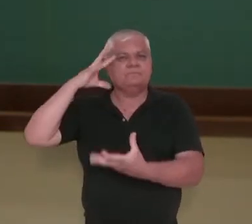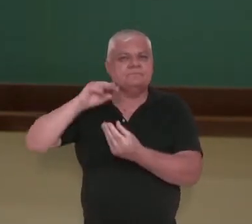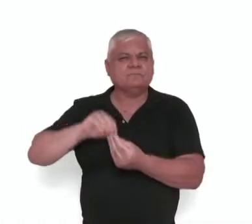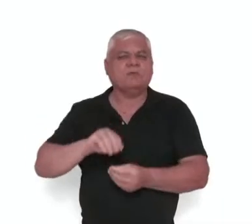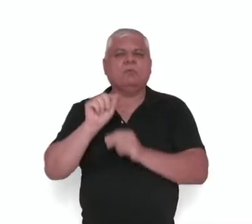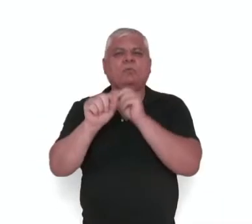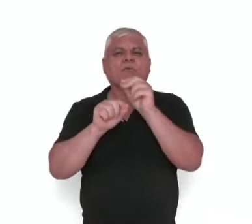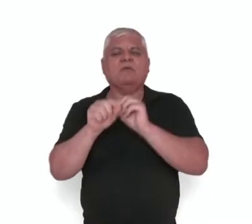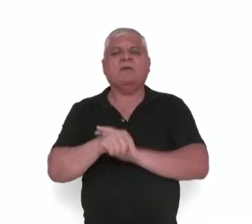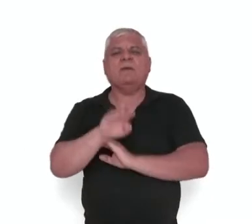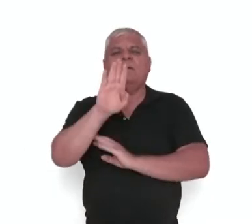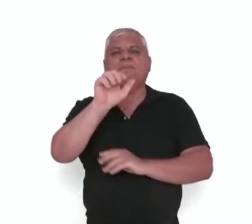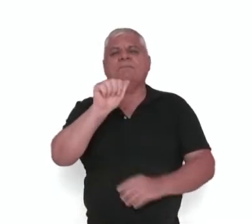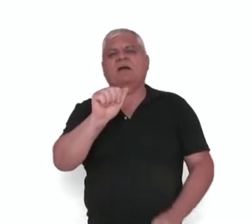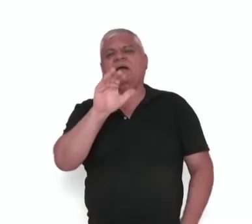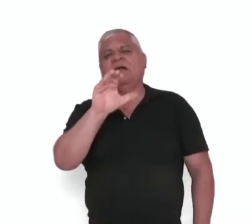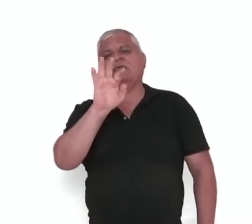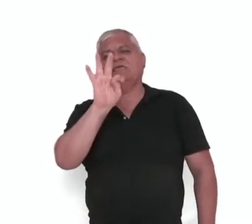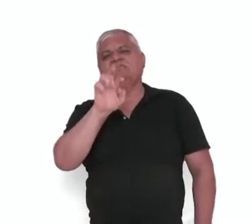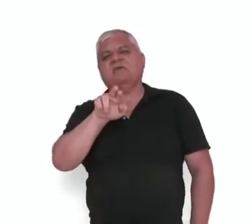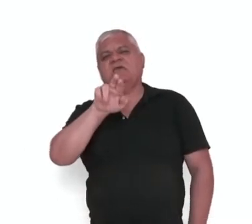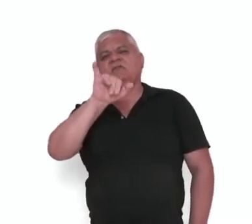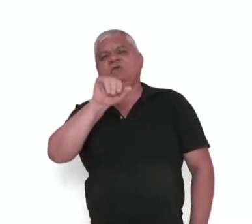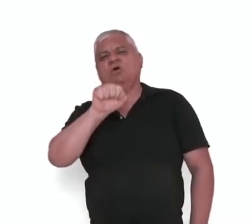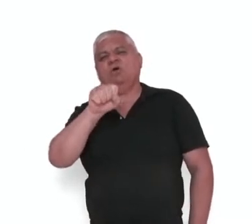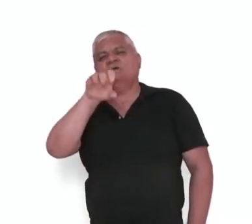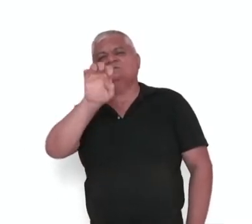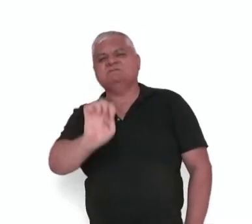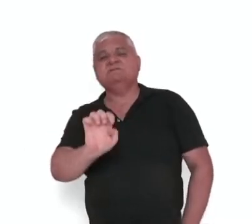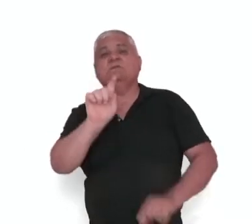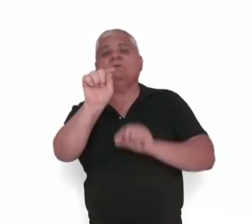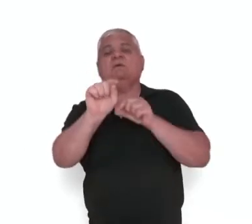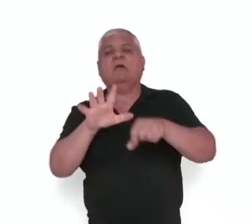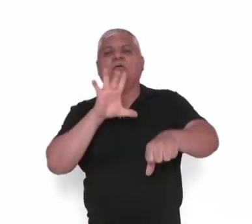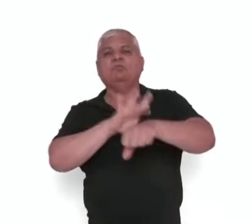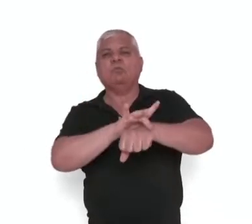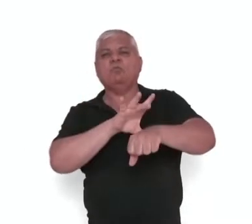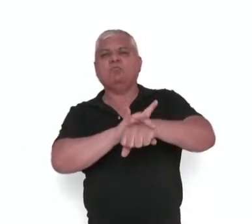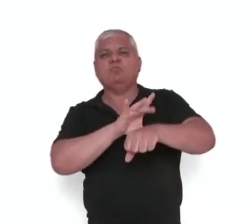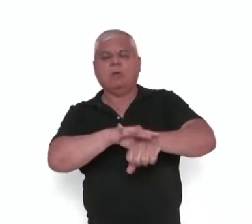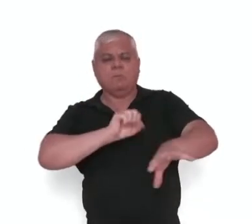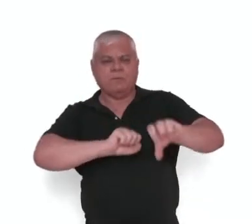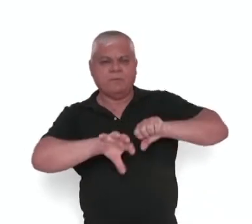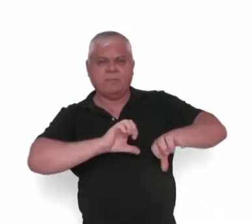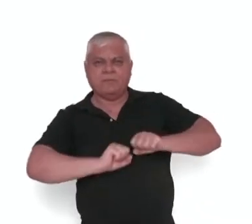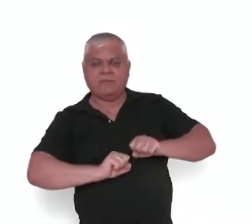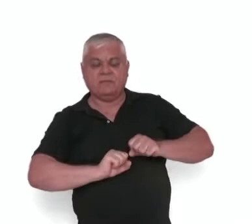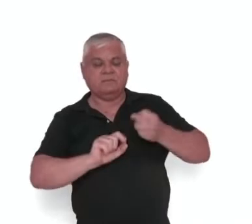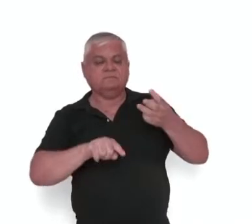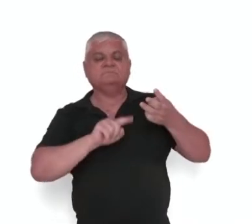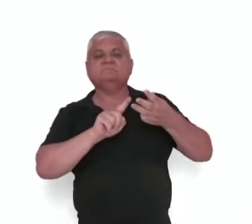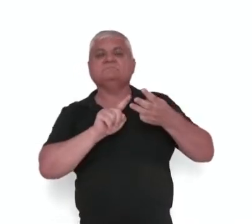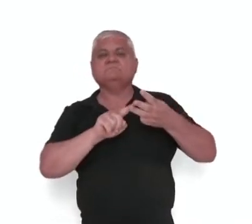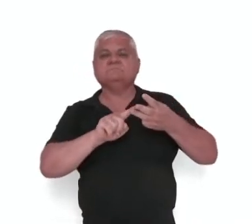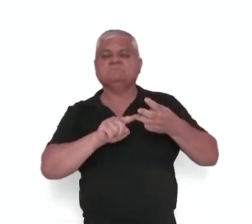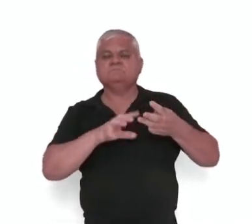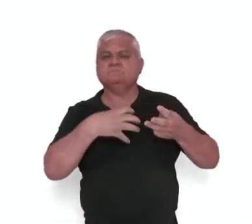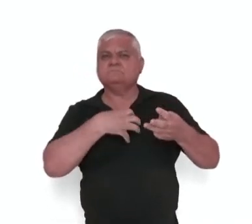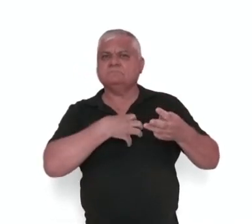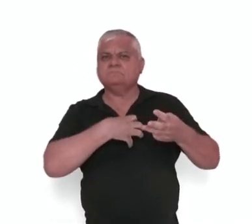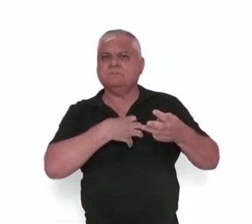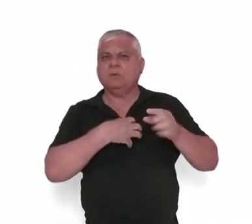uma bacteriose. Identificar algumas doenças causadas por bactérias. Reconhecer os principais sintomas,